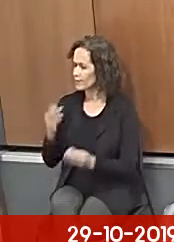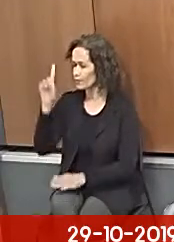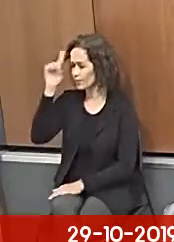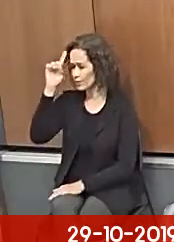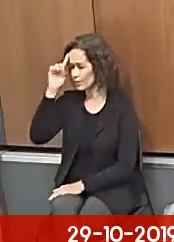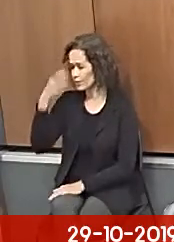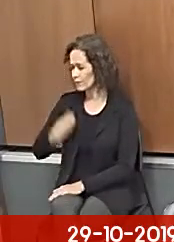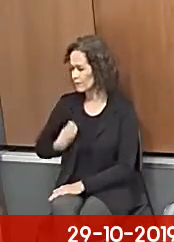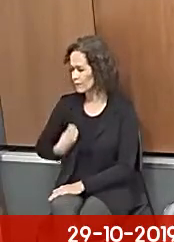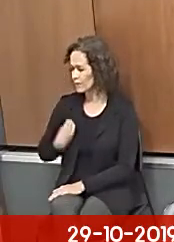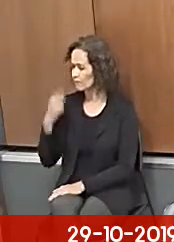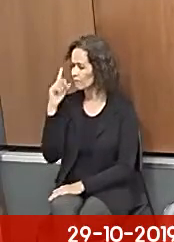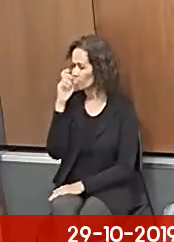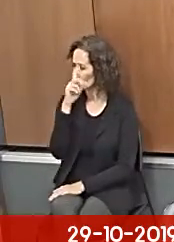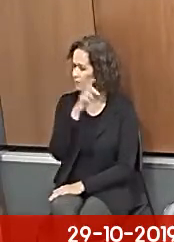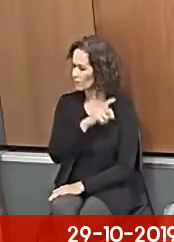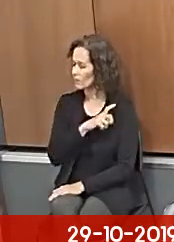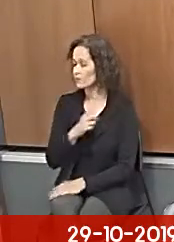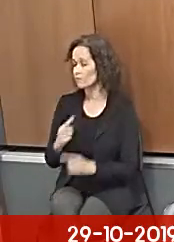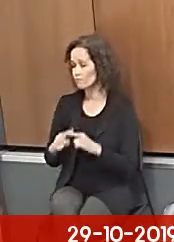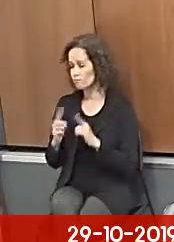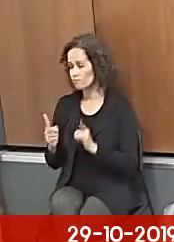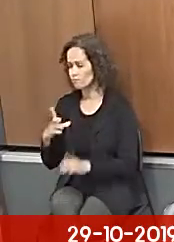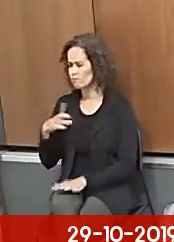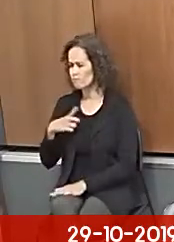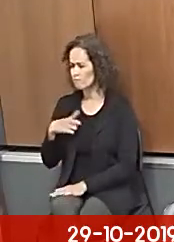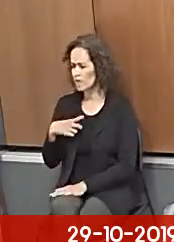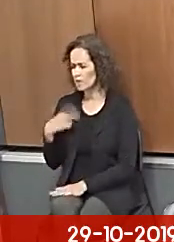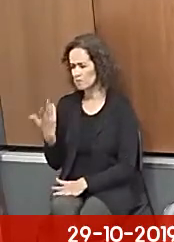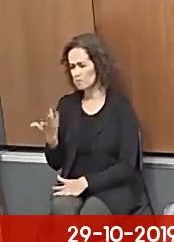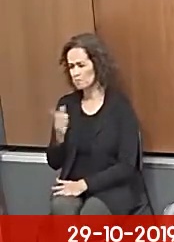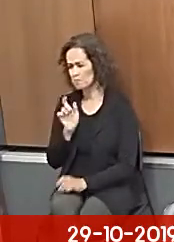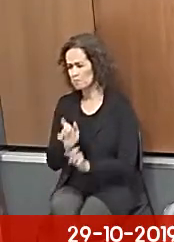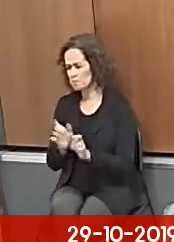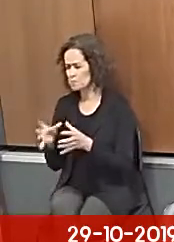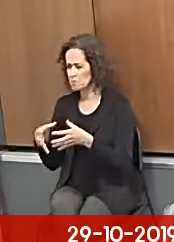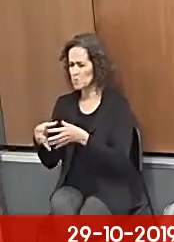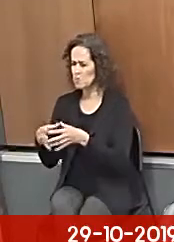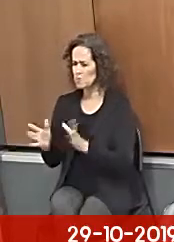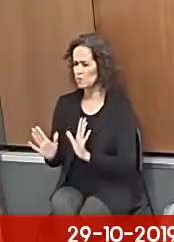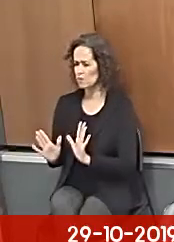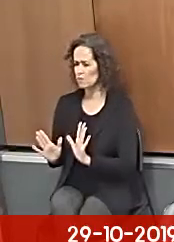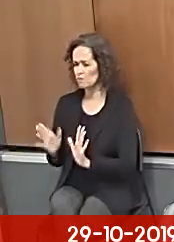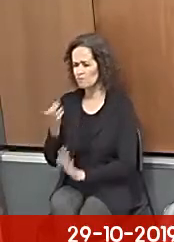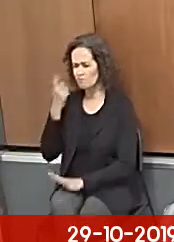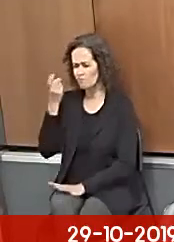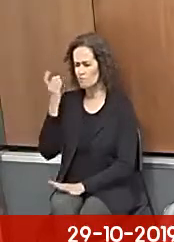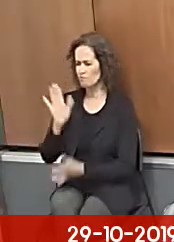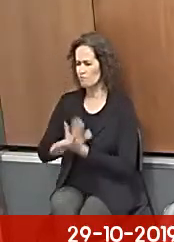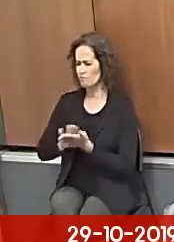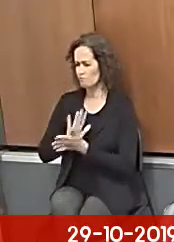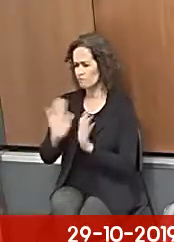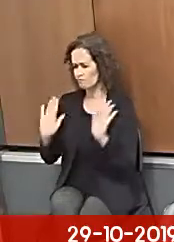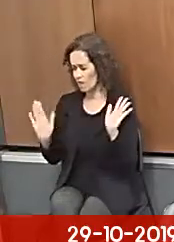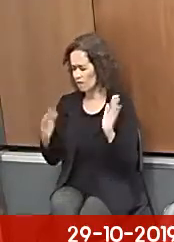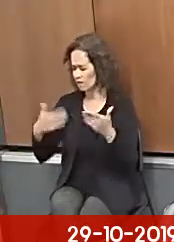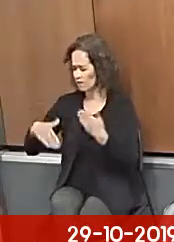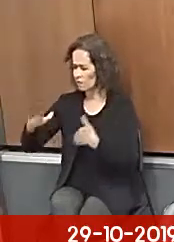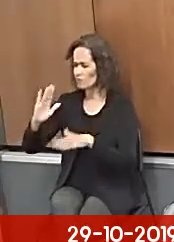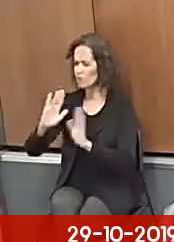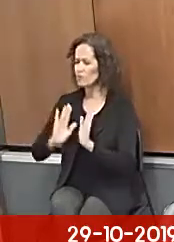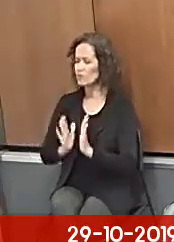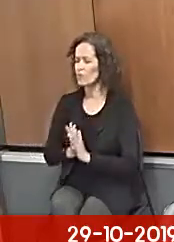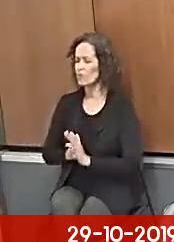sua vida. E aí, mas tem um público que não se abate, que não se abate, deputado Duarte. E vai é para frente mesmo, é